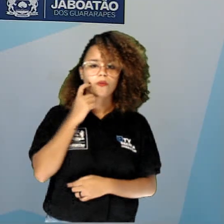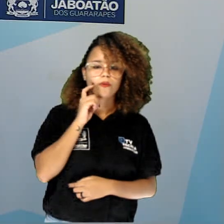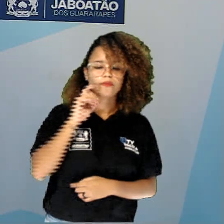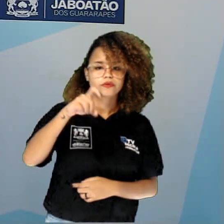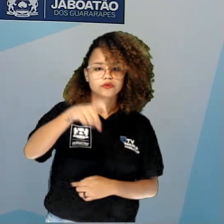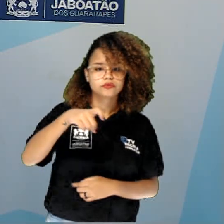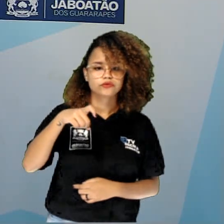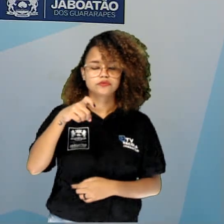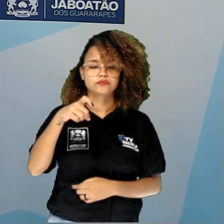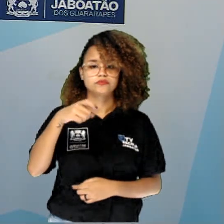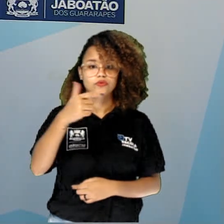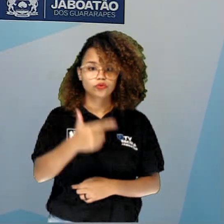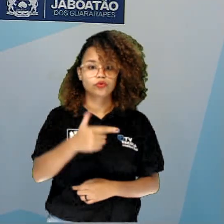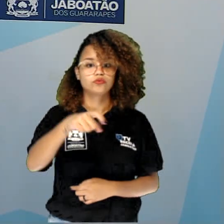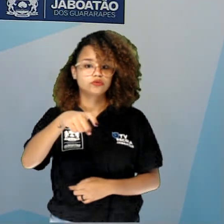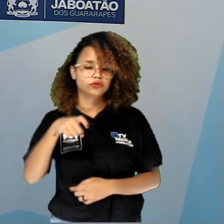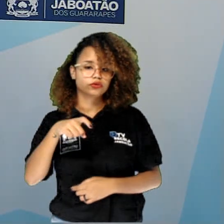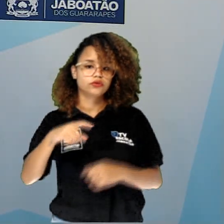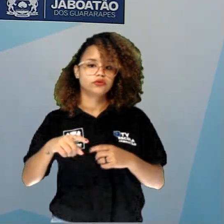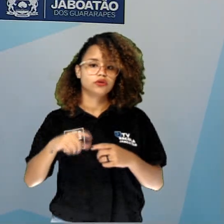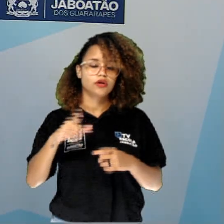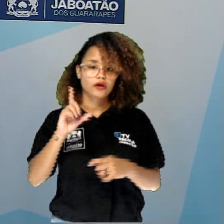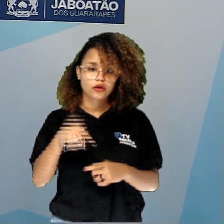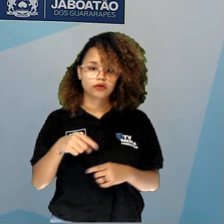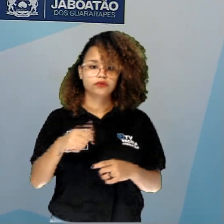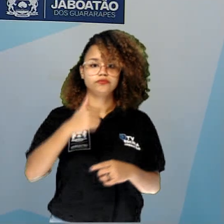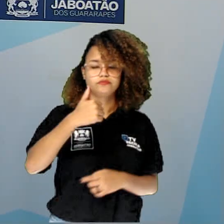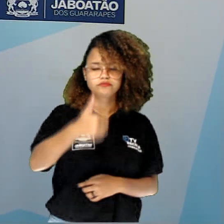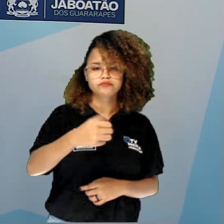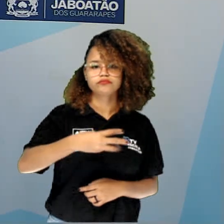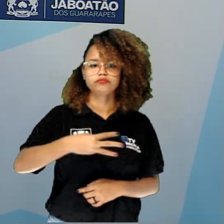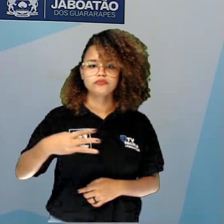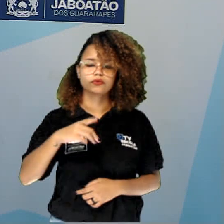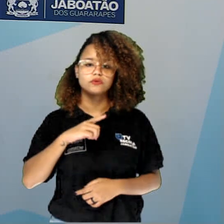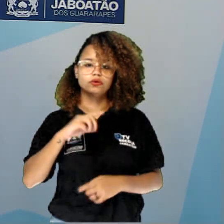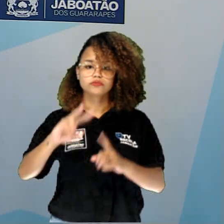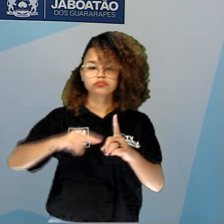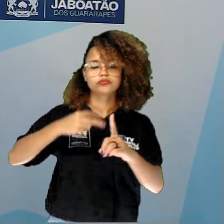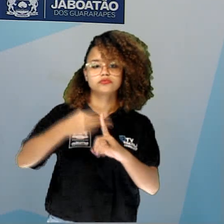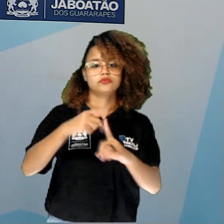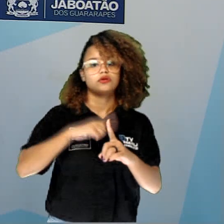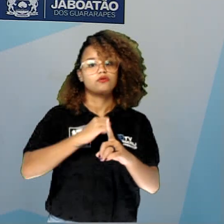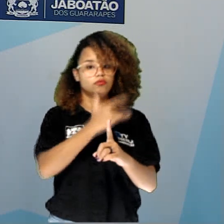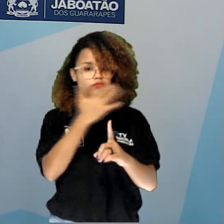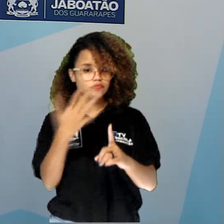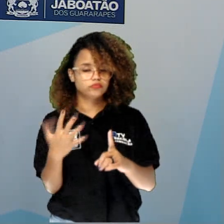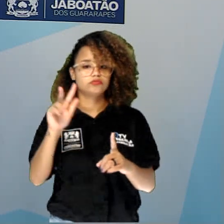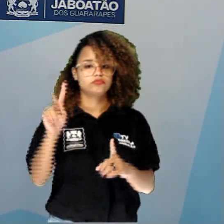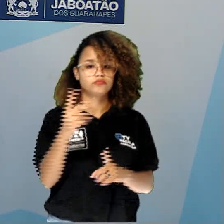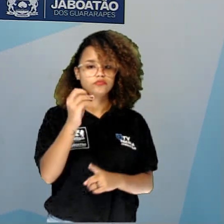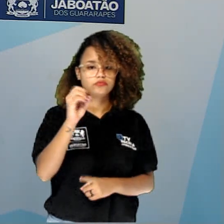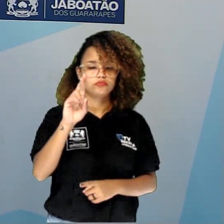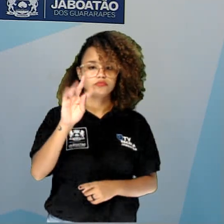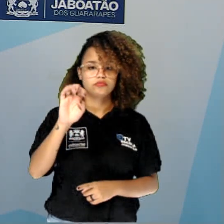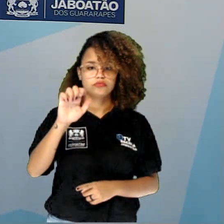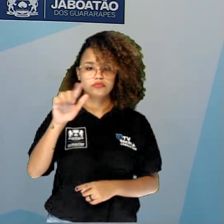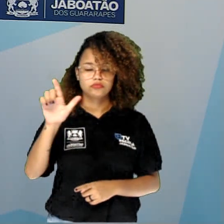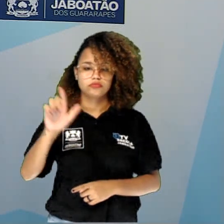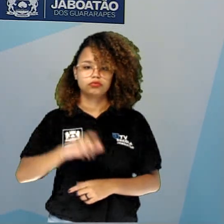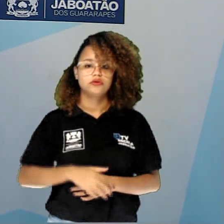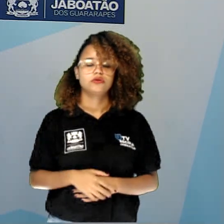Y, tá? Se eu somar a quantidade de hortelã com laranja, X mais Y é igual a 48. E agora